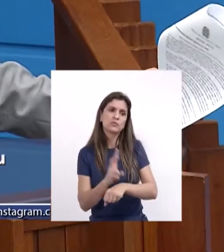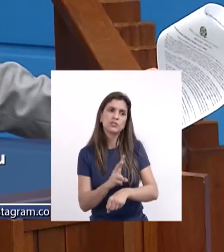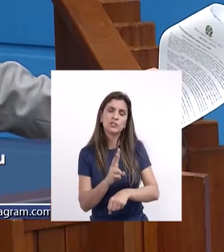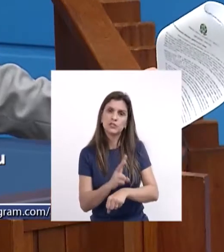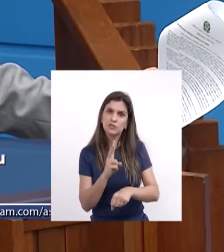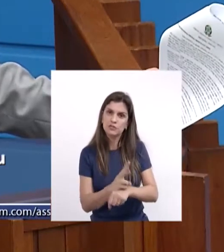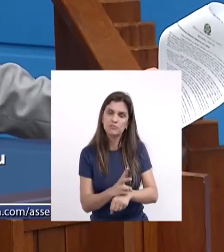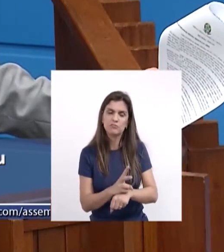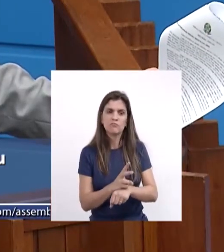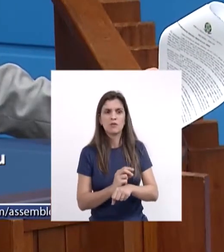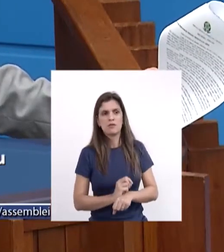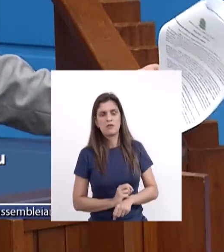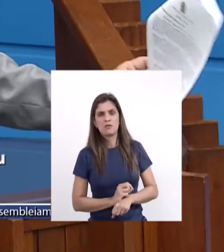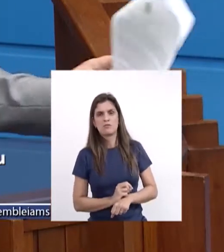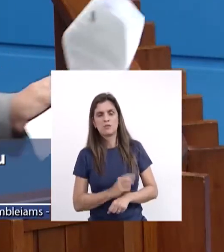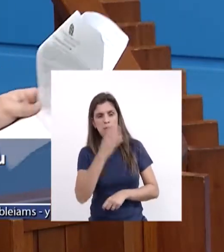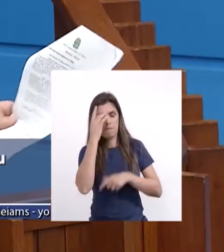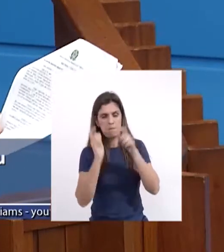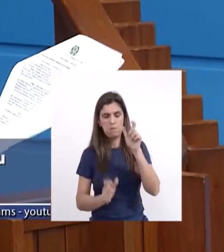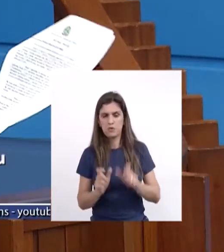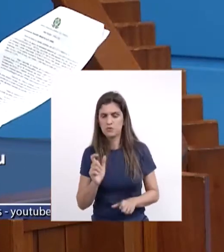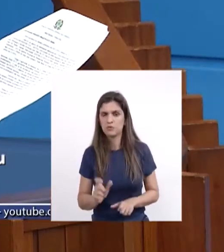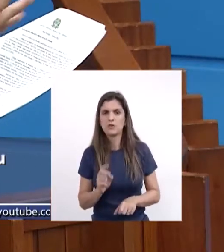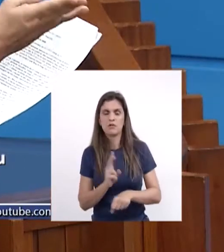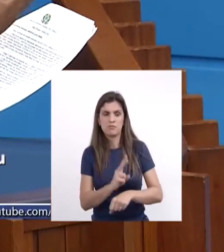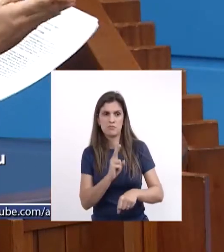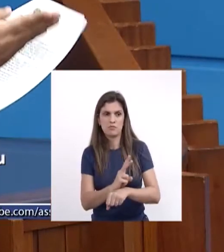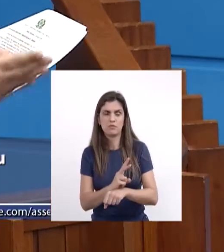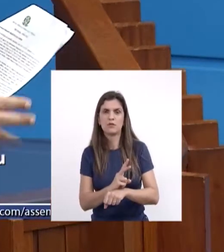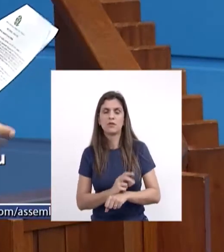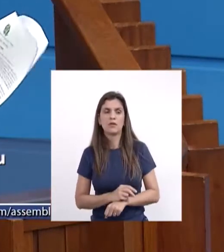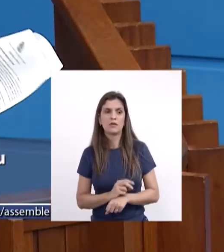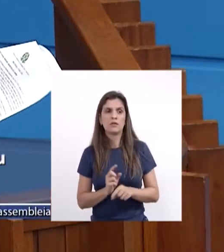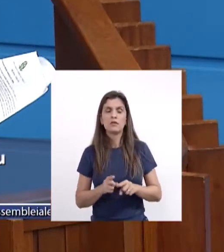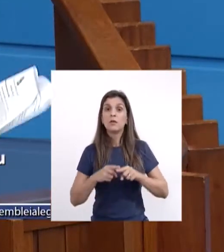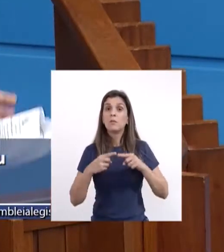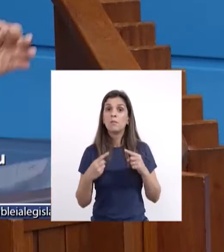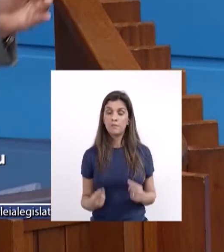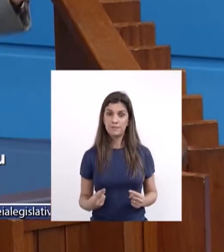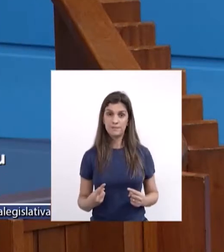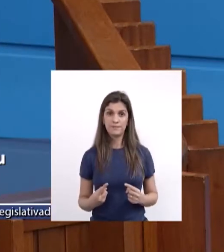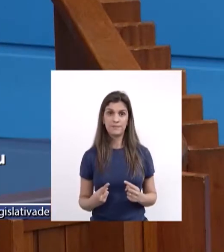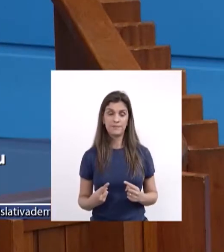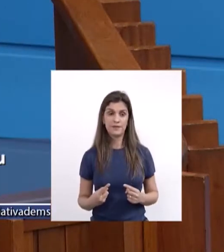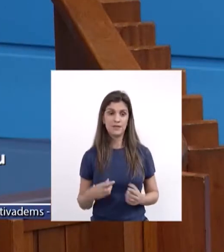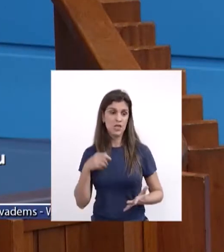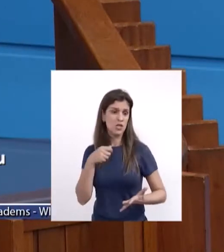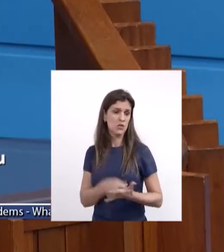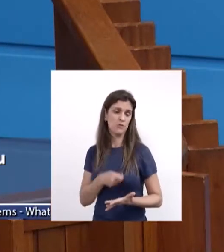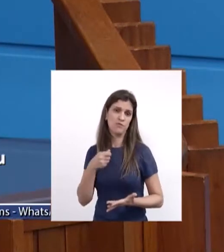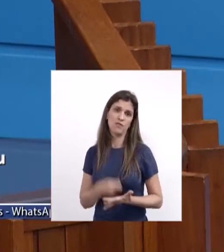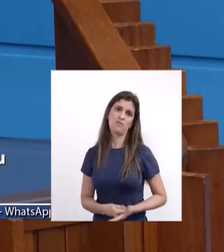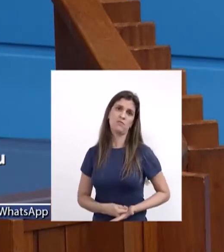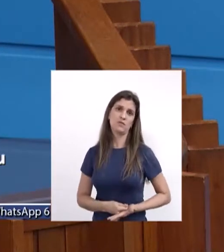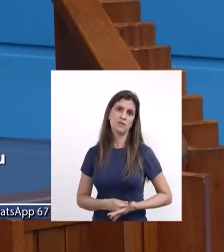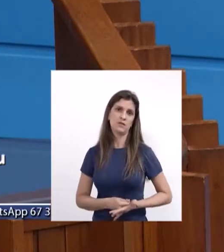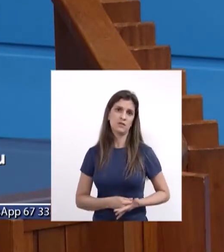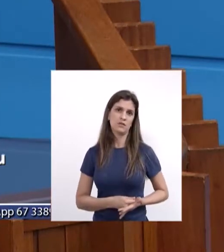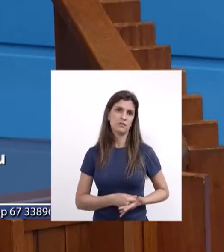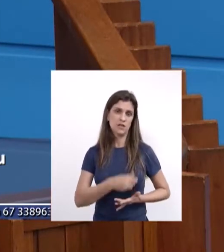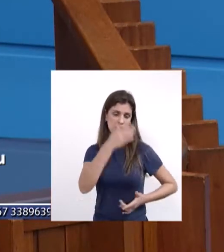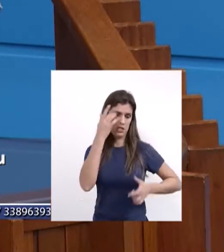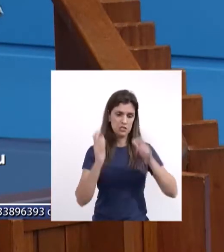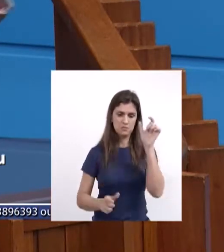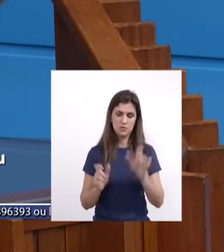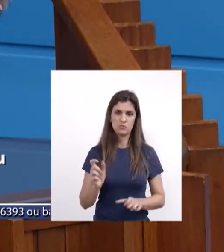está sendo arrecadado, esse valor pago pelo contribuinte, aconcedo a parte a Vossa Excelência, era para ter isso que nós estamos